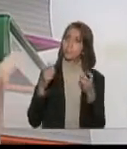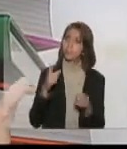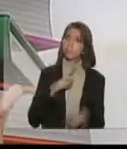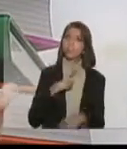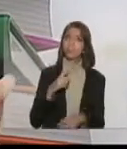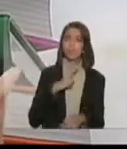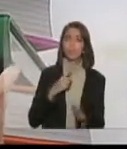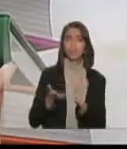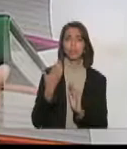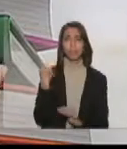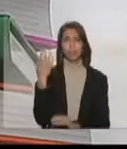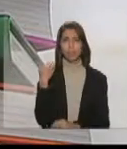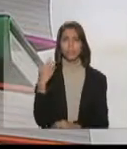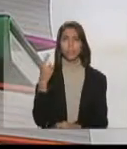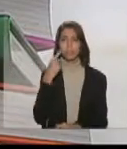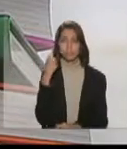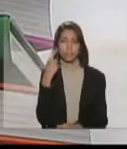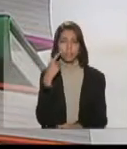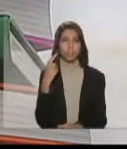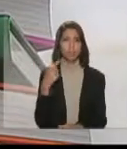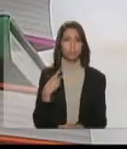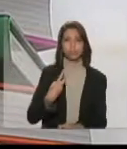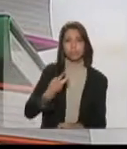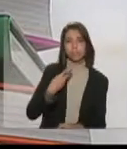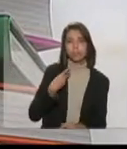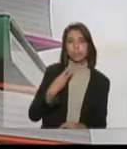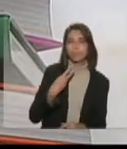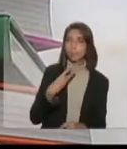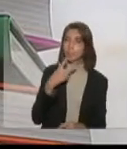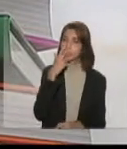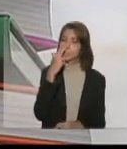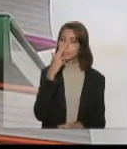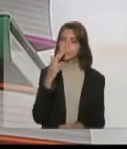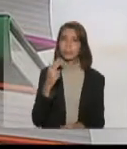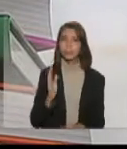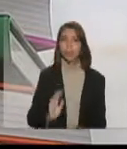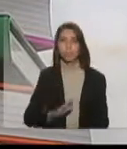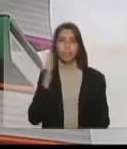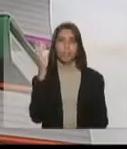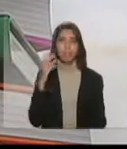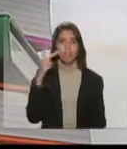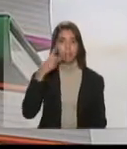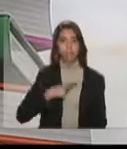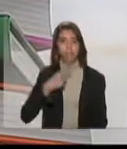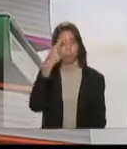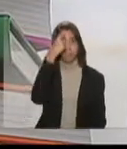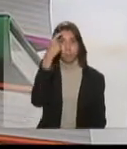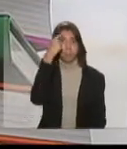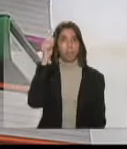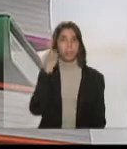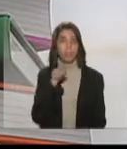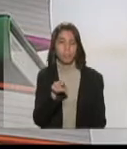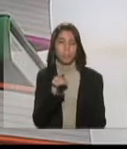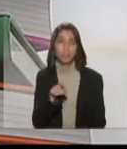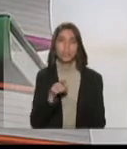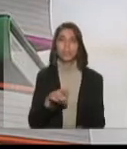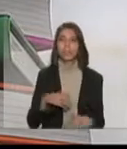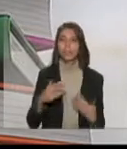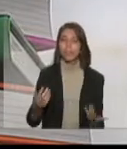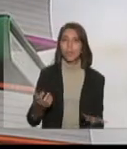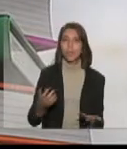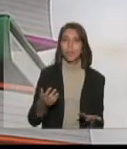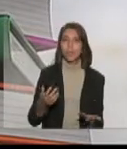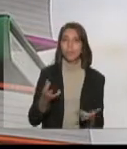percebe muito cedo quando as relações são é relações que criam dependência relações que